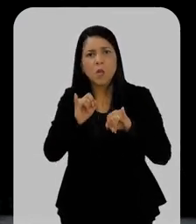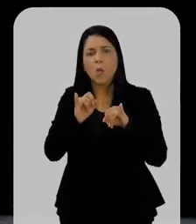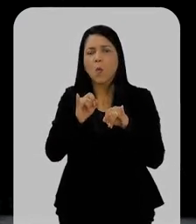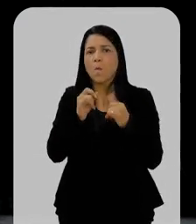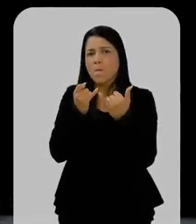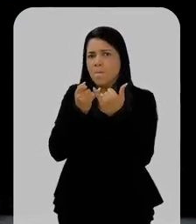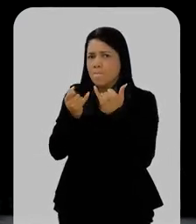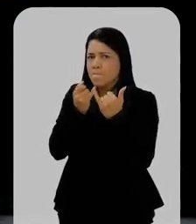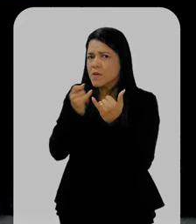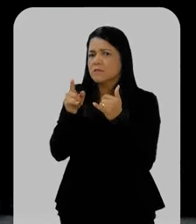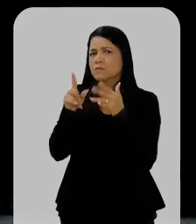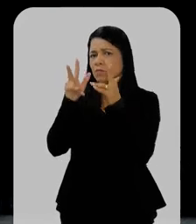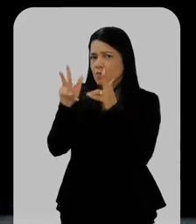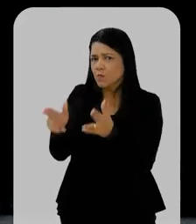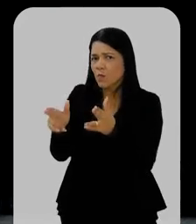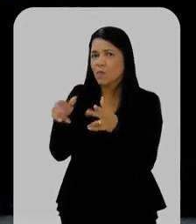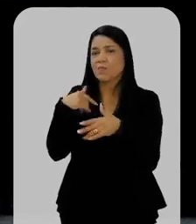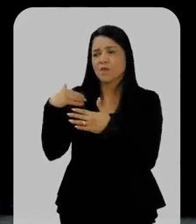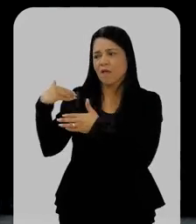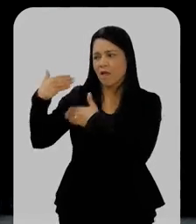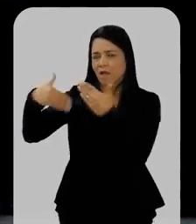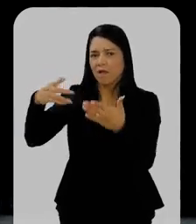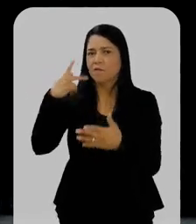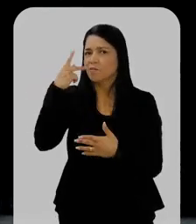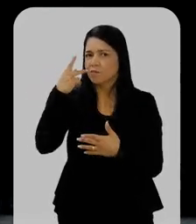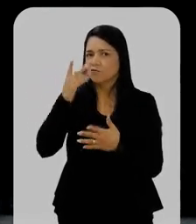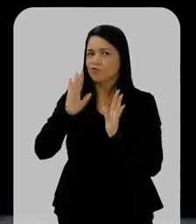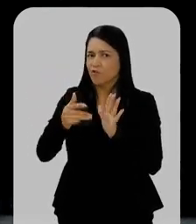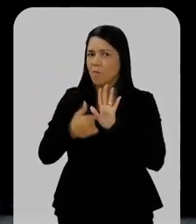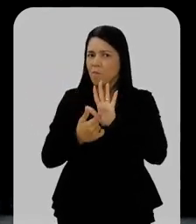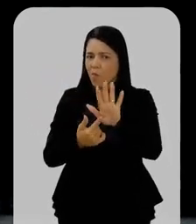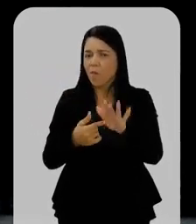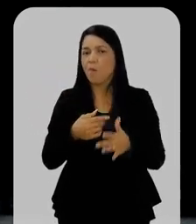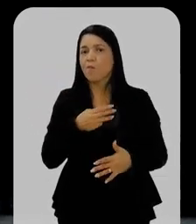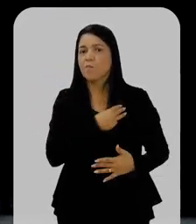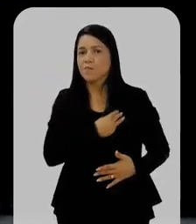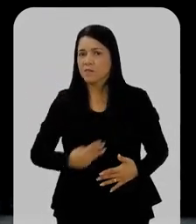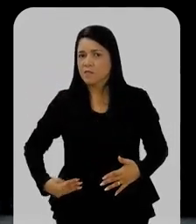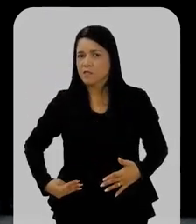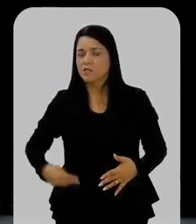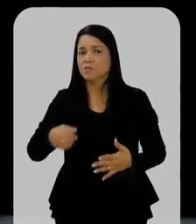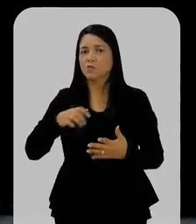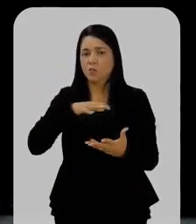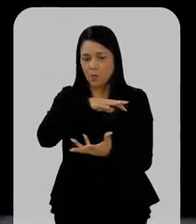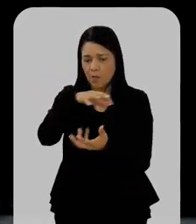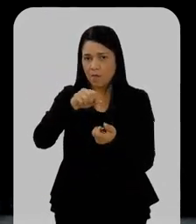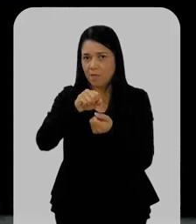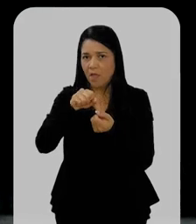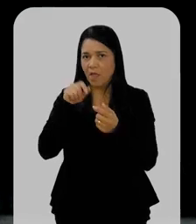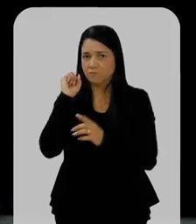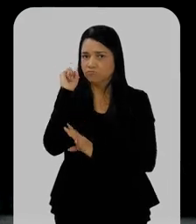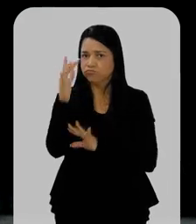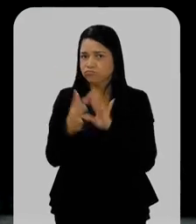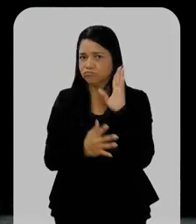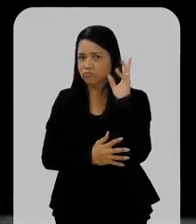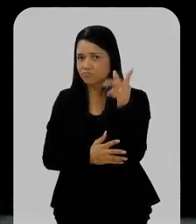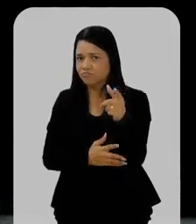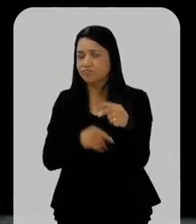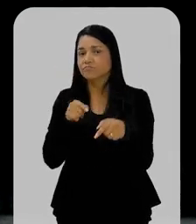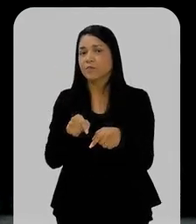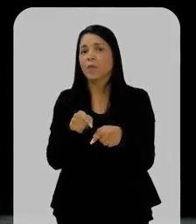parecidos com esse, né? A tua trajetória política, ela diz por si só, né? Já foi ministro do meio ambiente, tem uma porção de leis